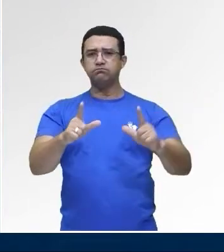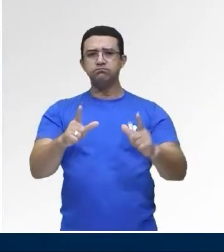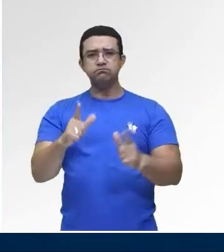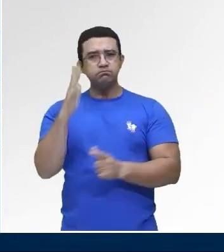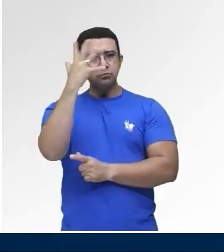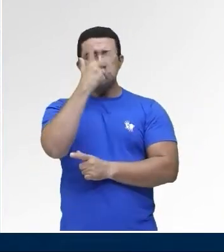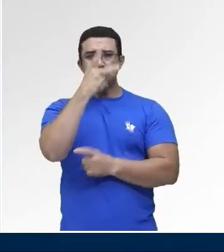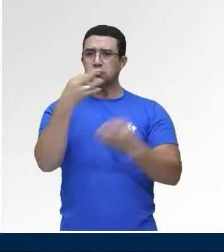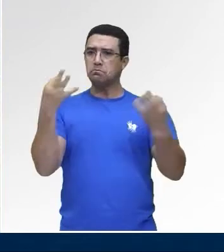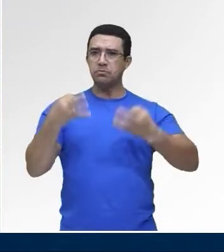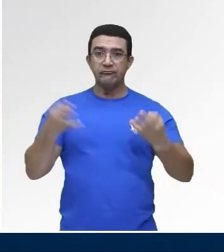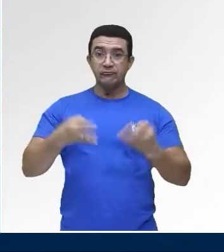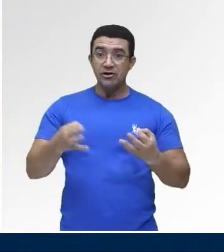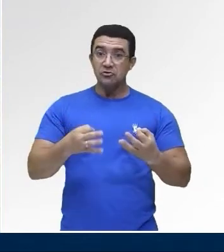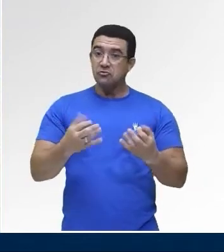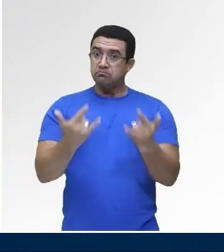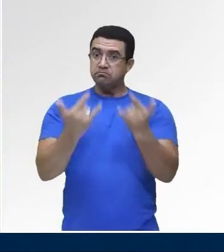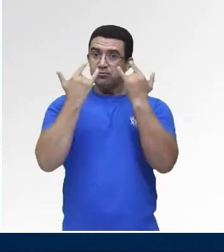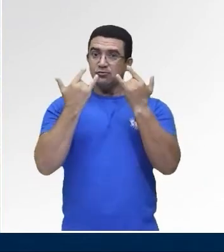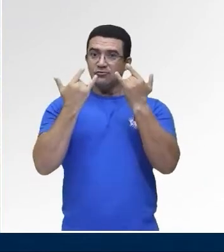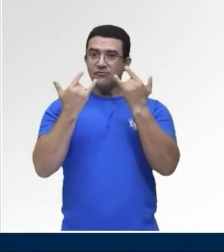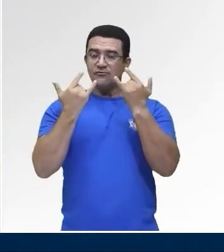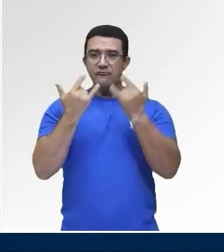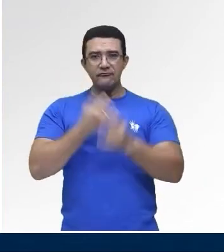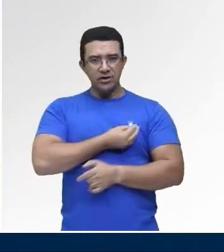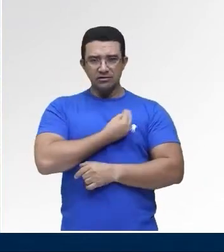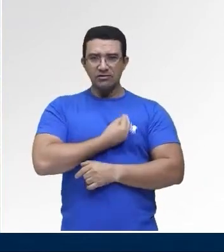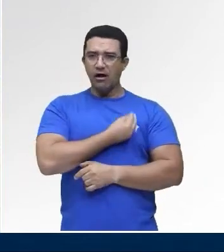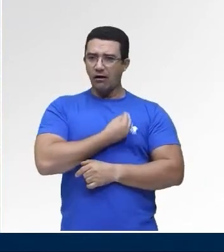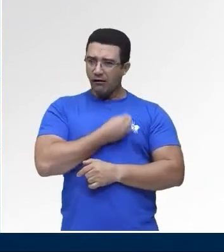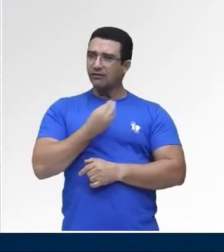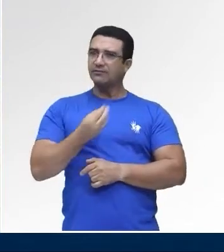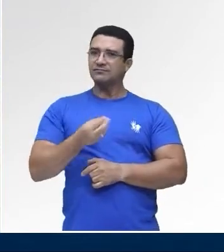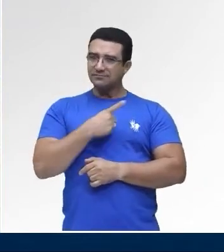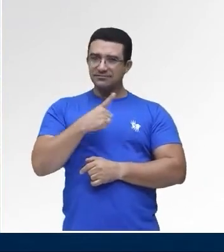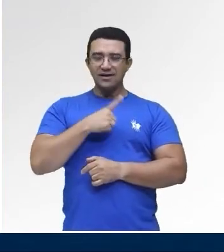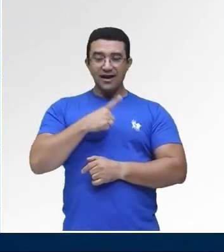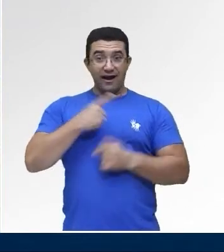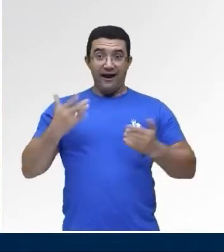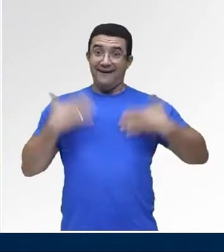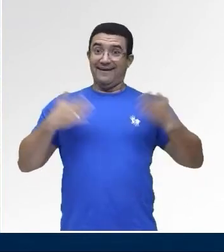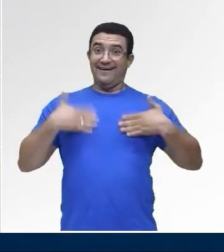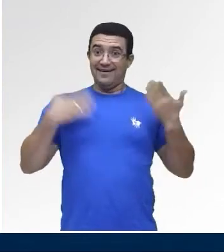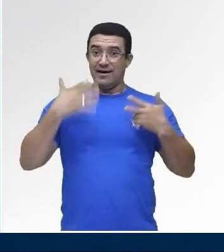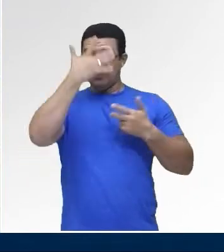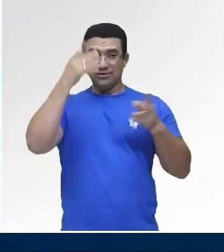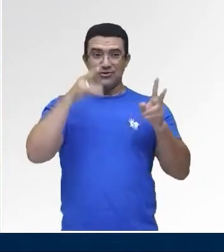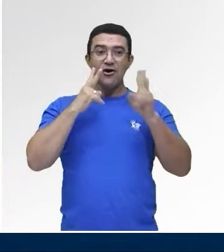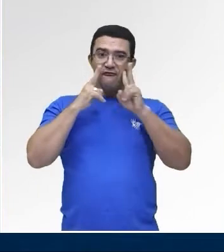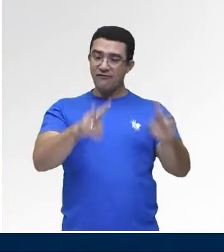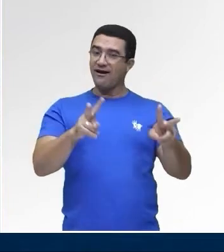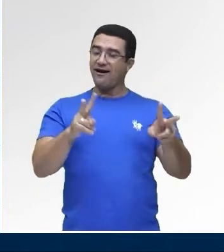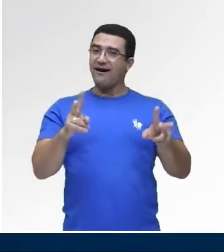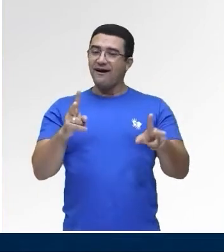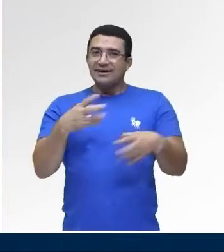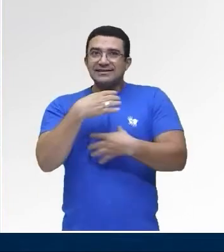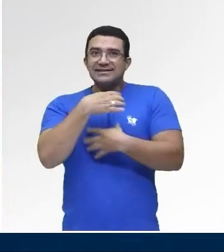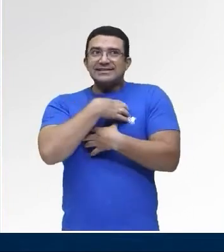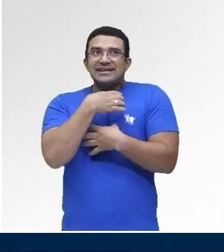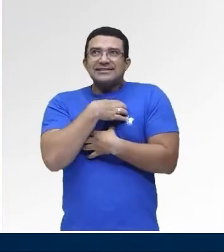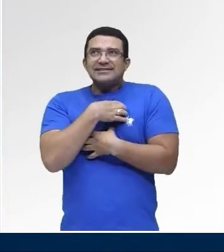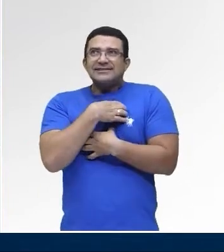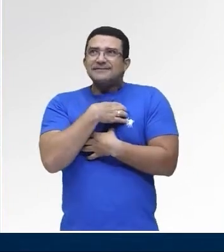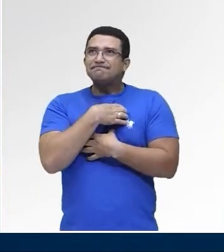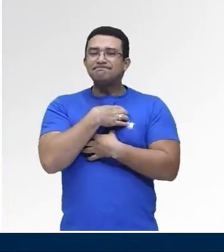de muita vida, né? De muita alegria. Então, aqui, a pessoa que observa essa imagem, ela vai ter um sentimento